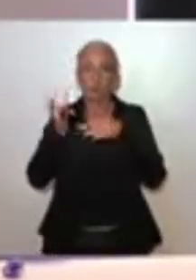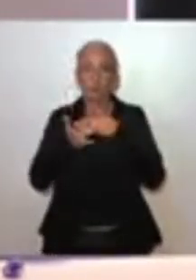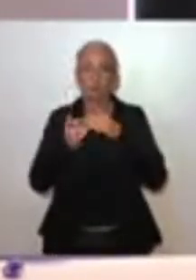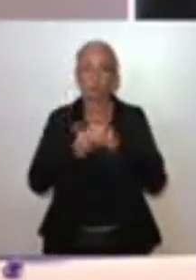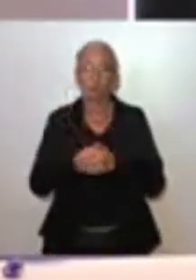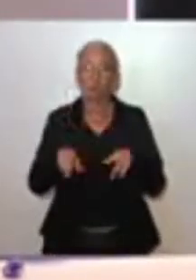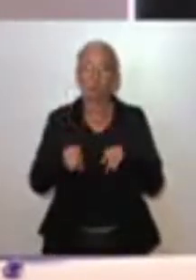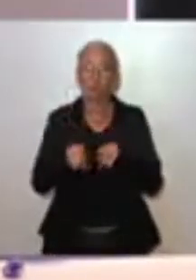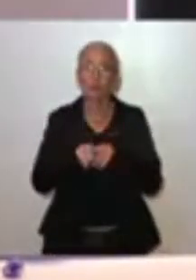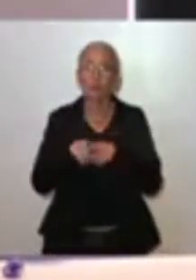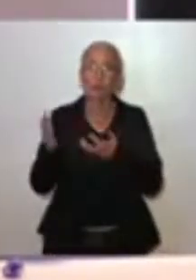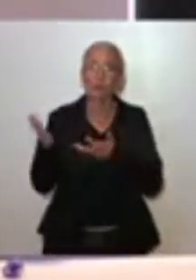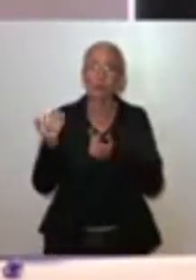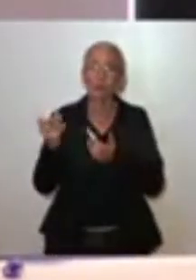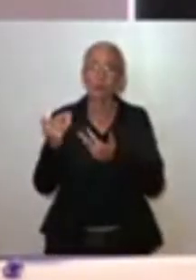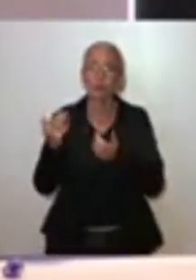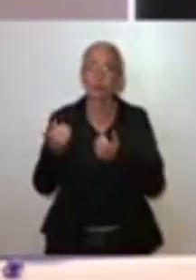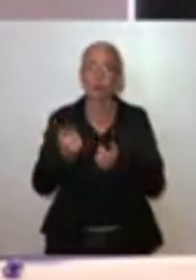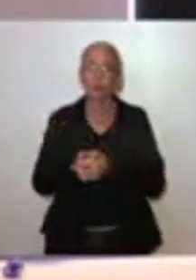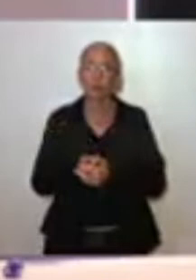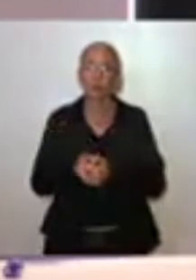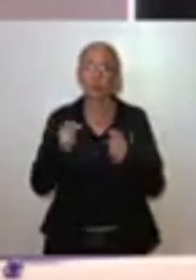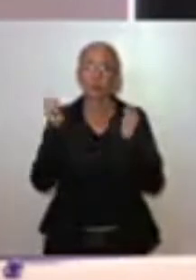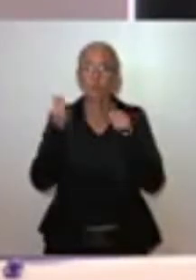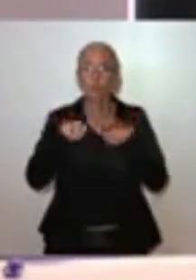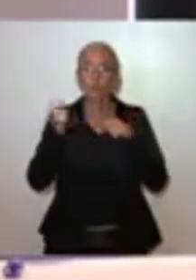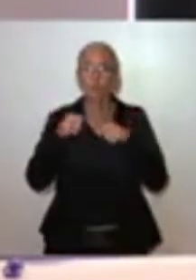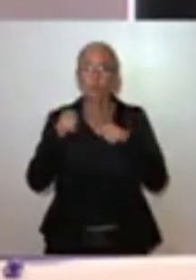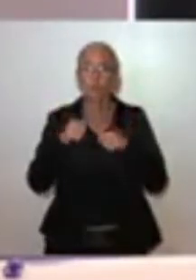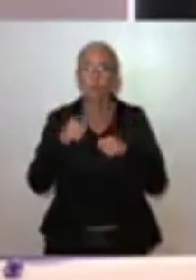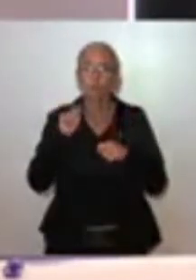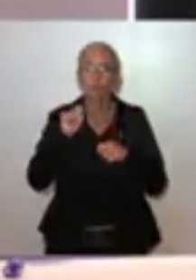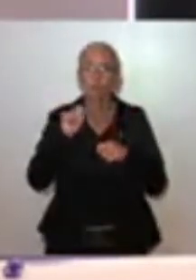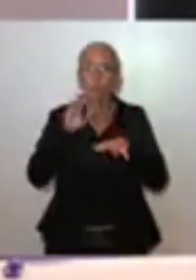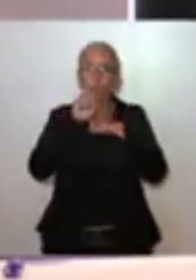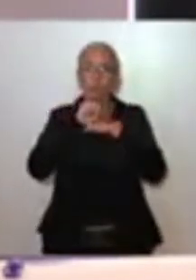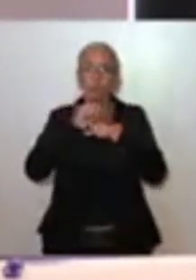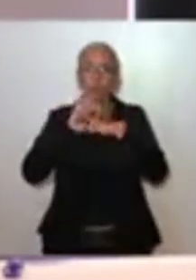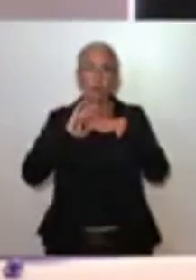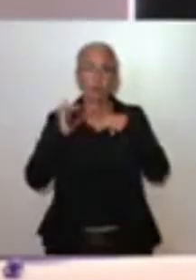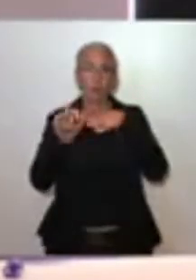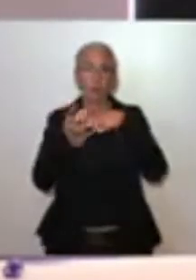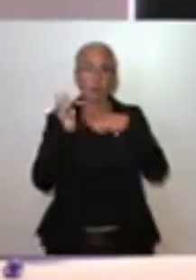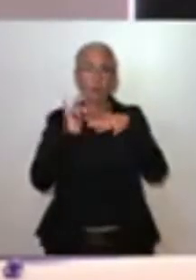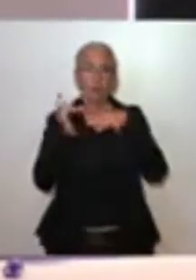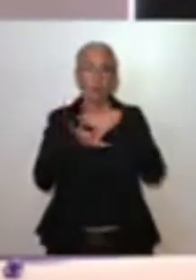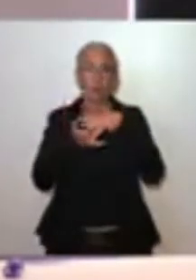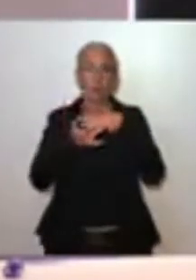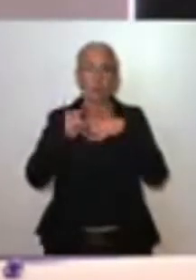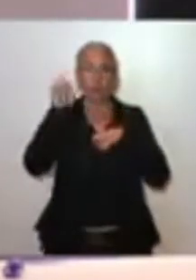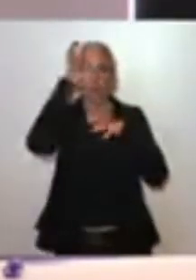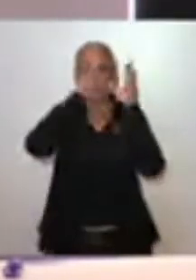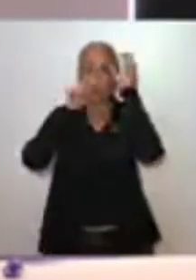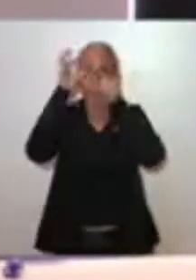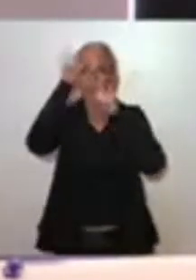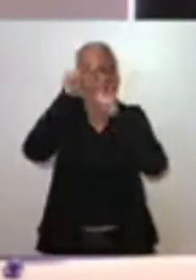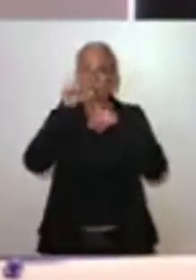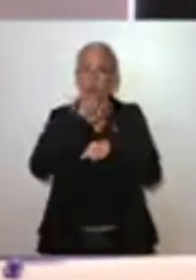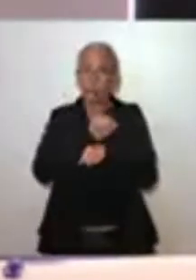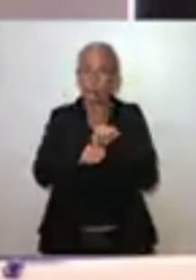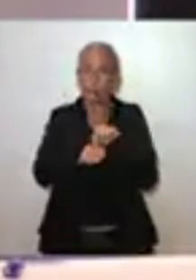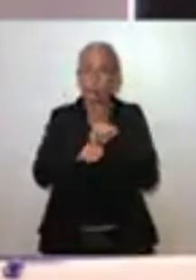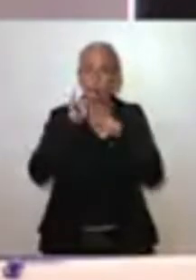bate que o jovem explicar para os pais como funciona as mídias sociais ensinar a eles também ah não repassarem